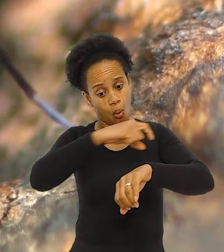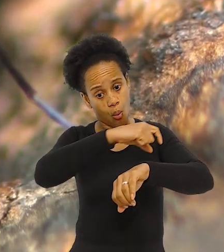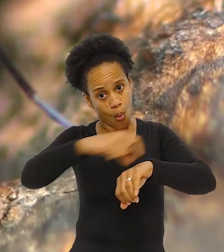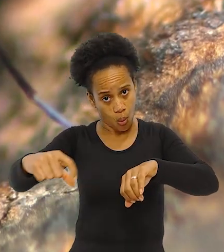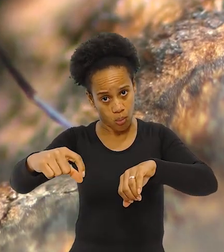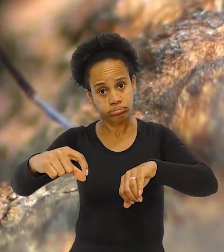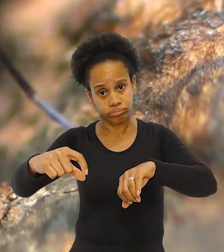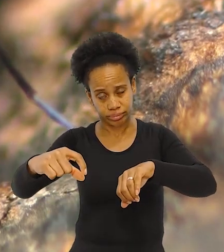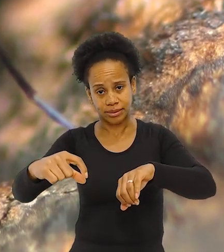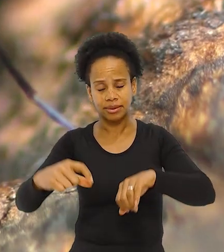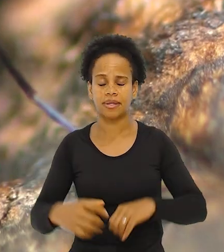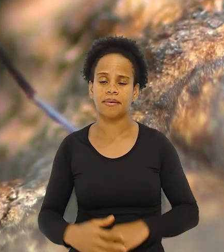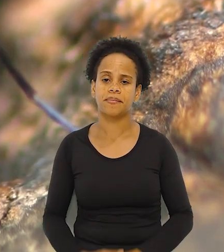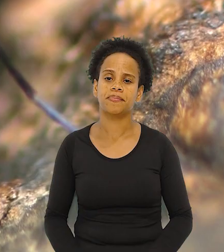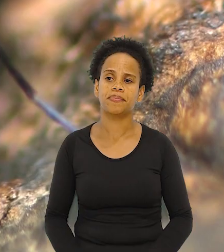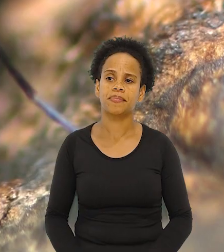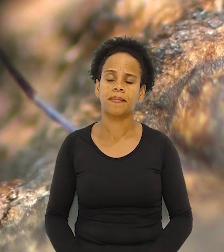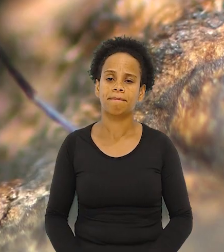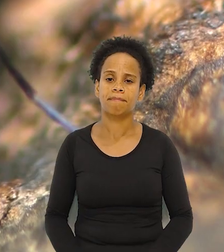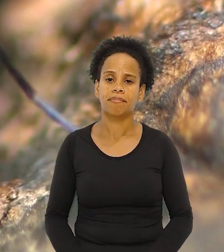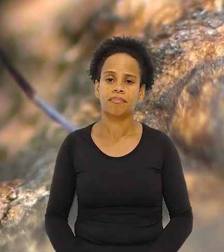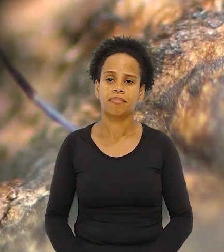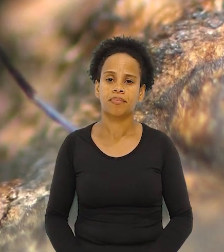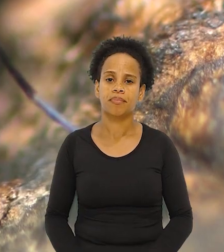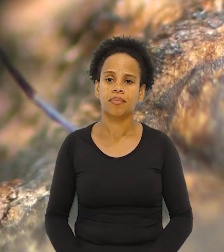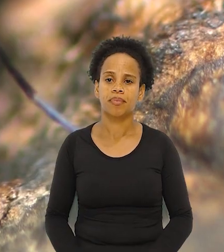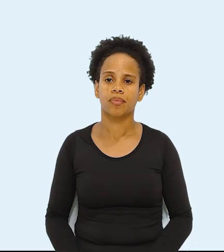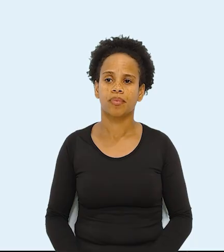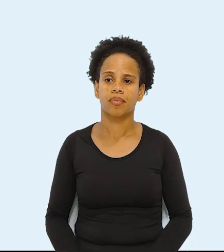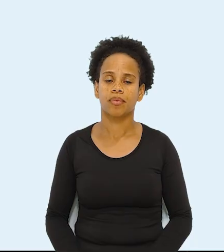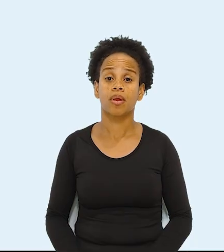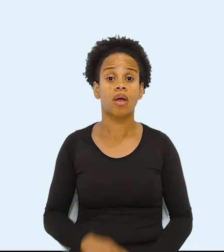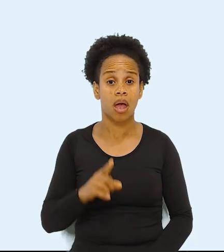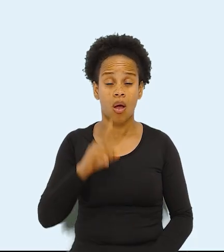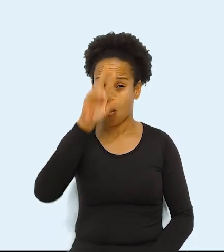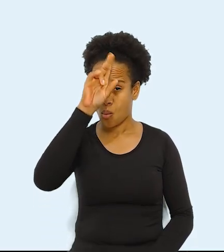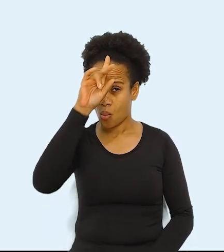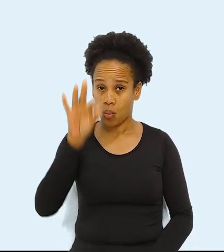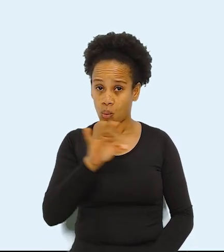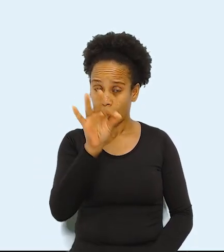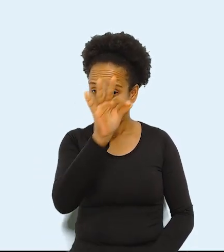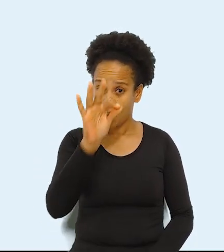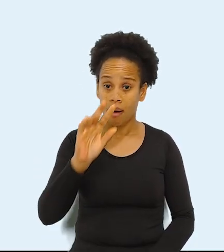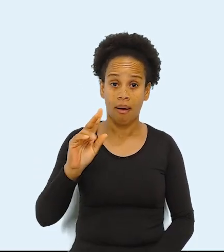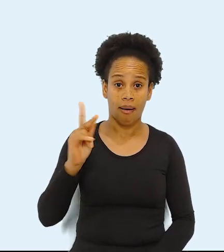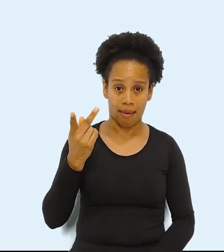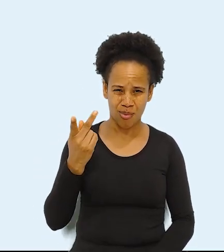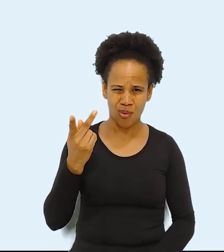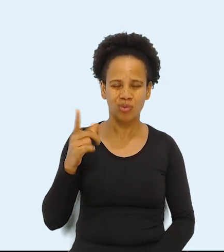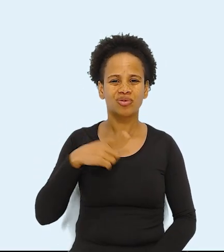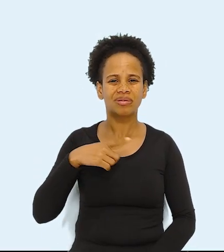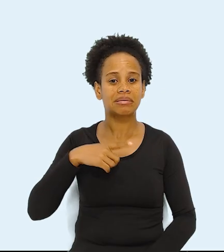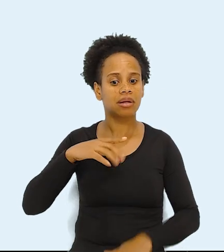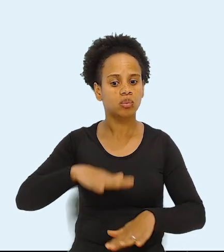inclinadas lateralmente na pleura. Os mosquitos do gênero Hemagogus só